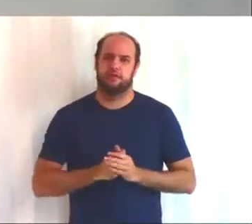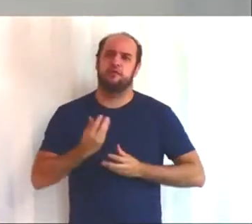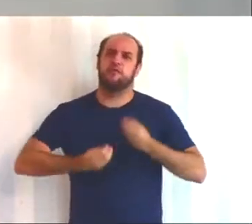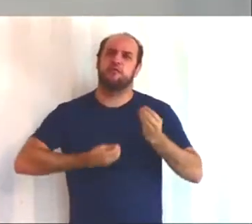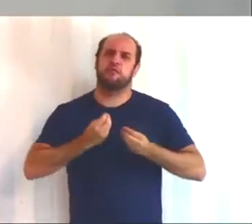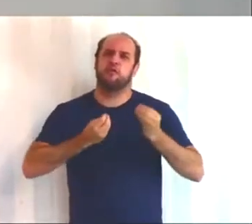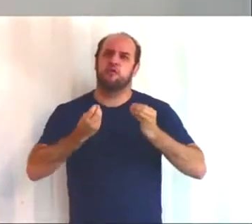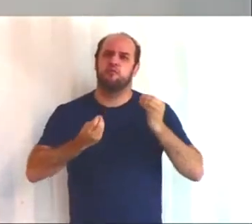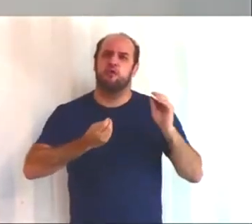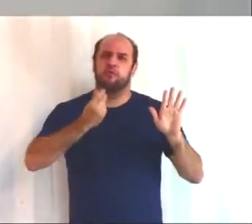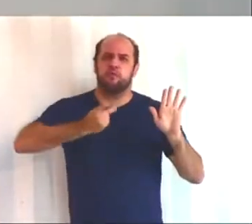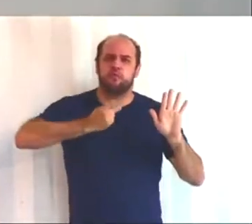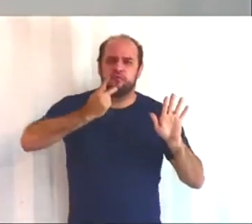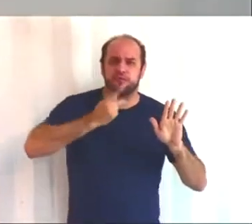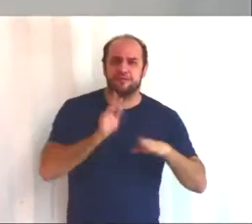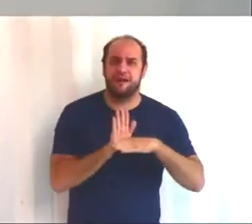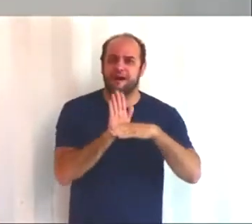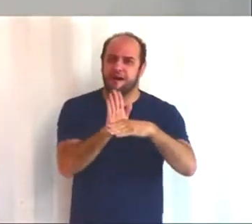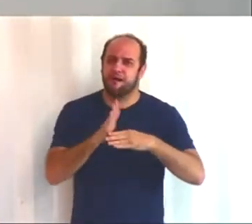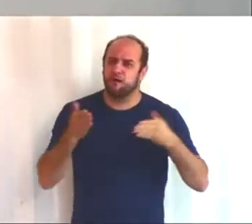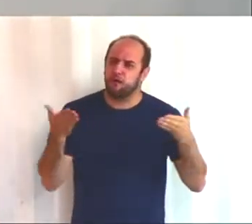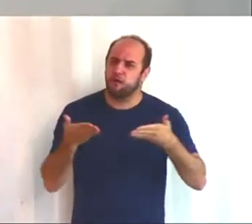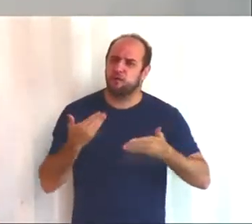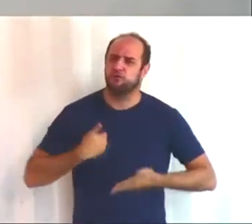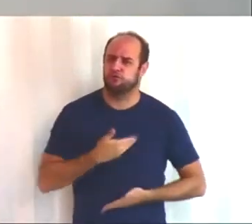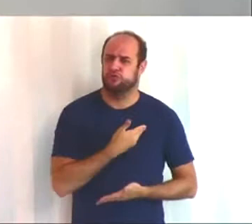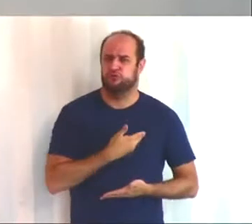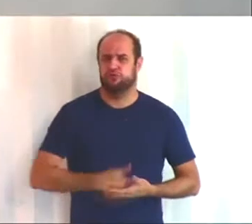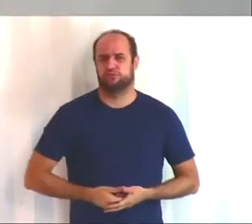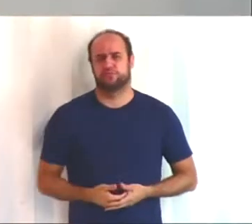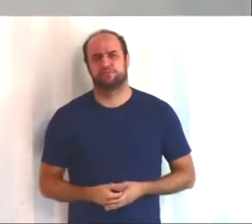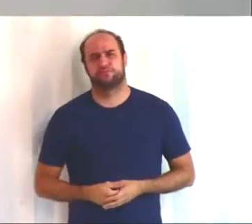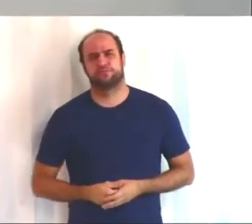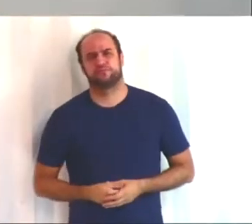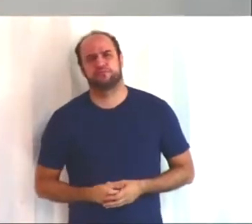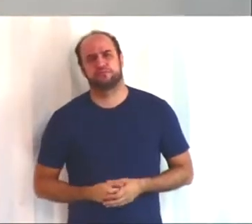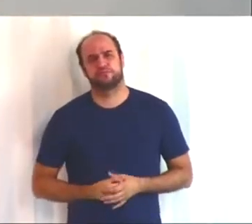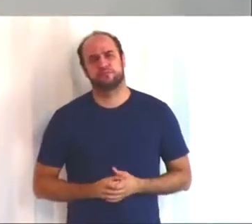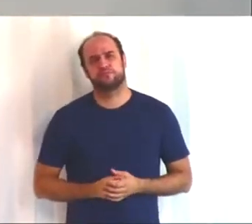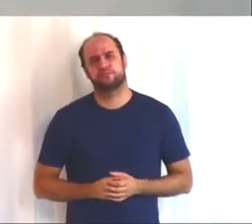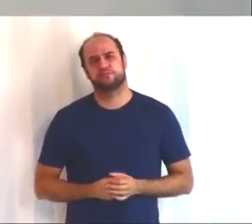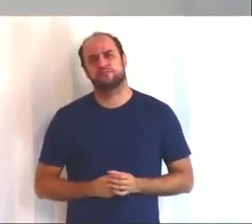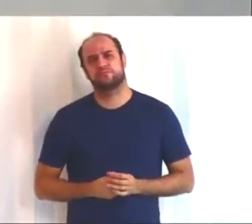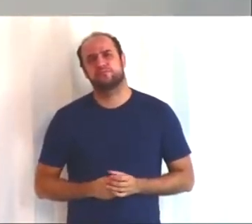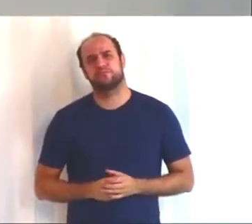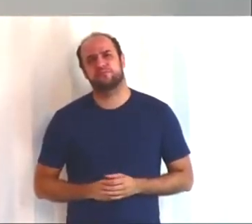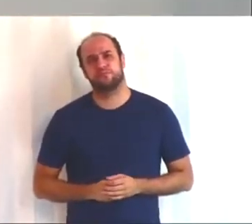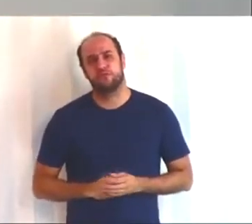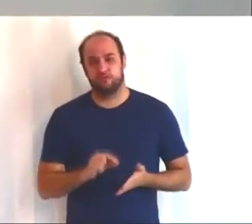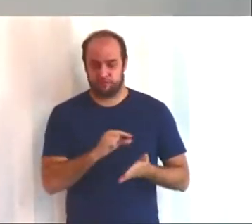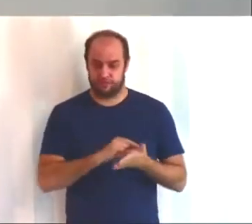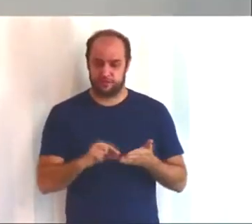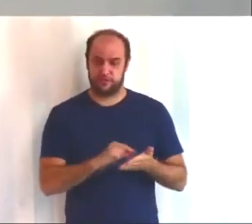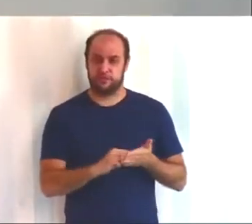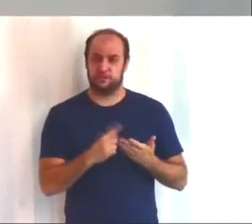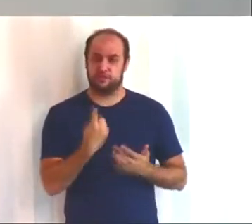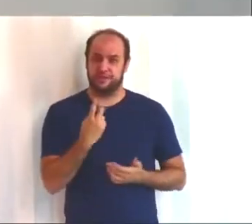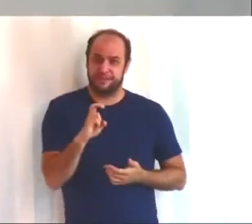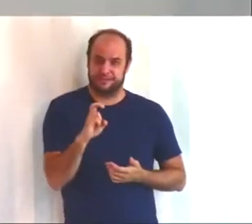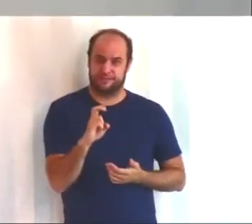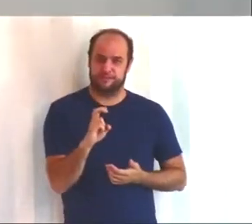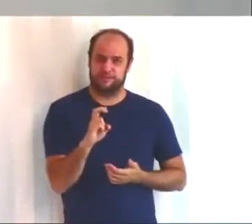essa profecia pode nos ajudar hoje. No versículo 15, nós temos o cumprimento da